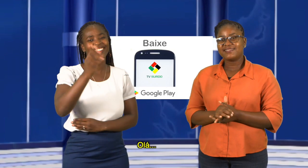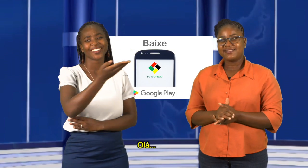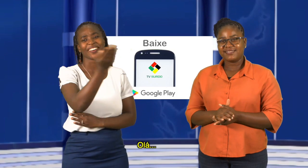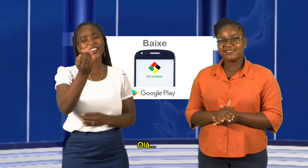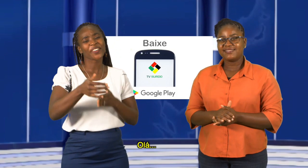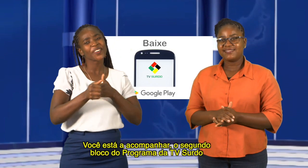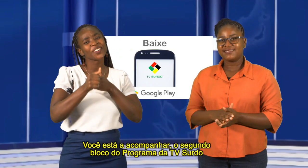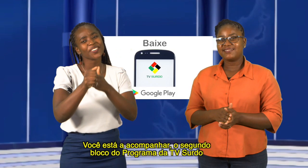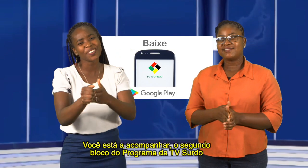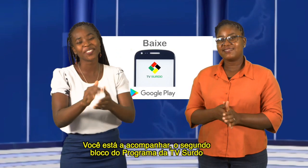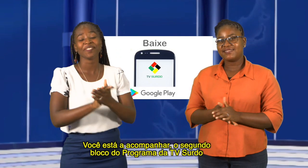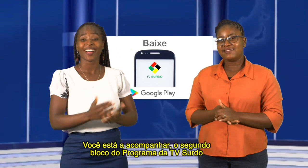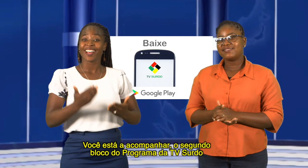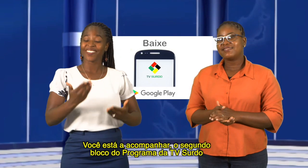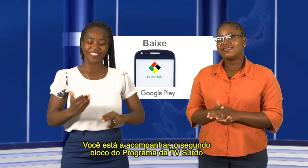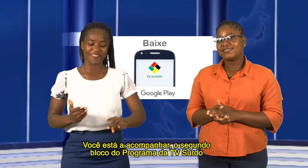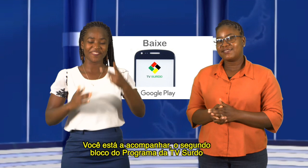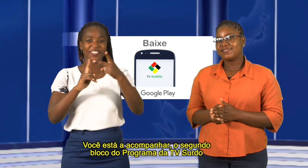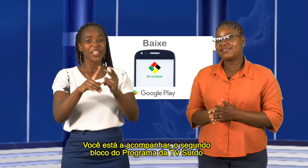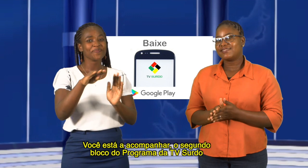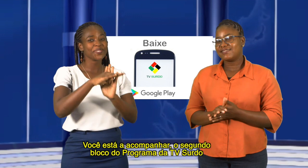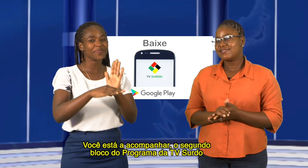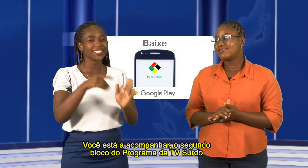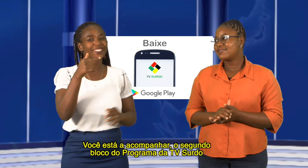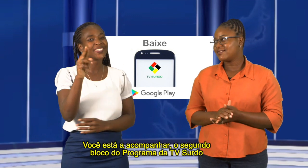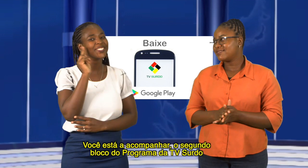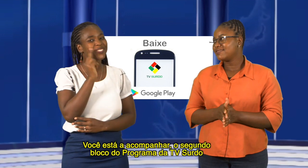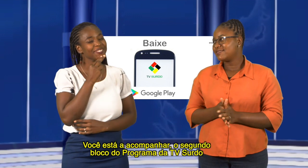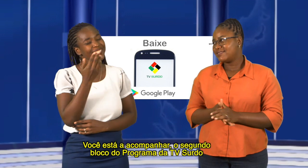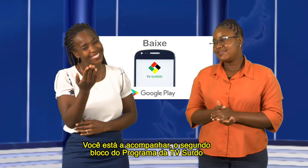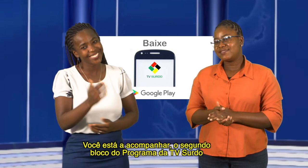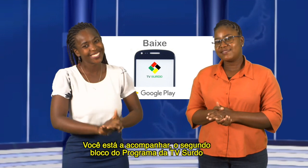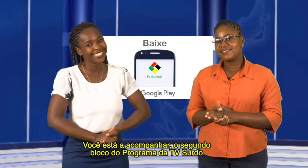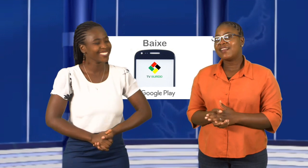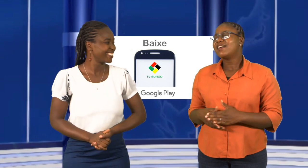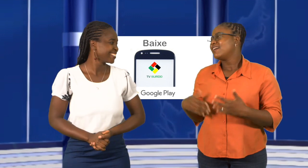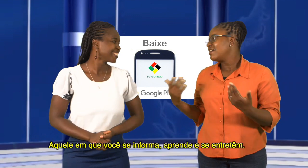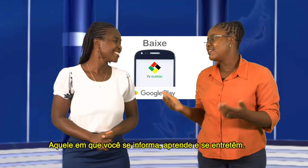Olá! Você está a acompanhar o segundo bloco do programa da TV Surdo.